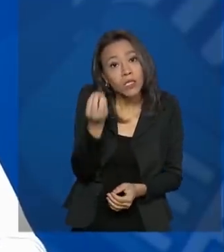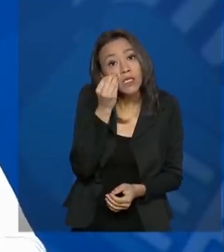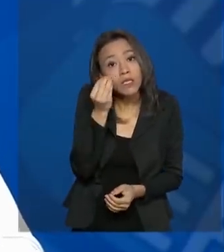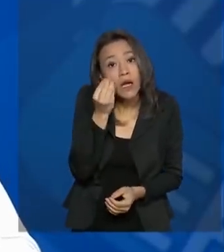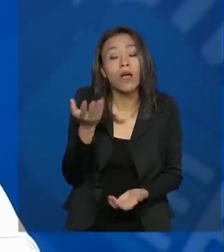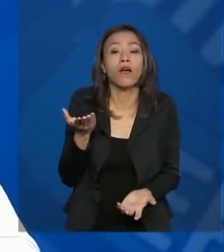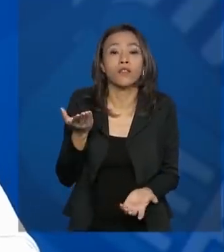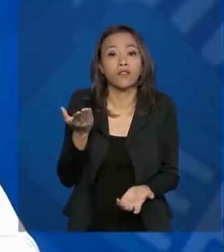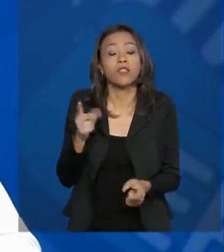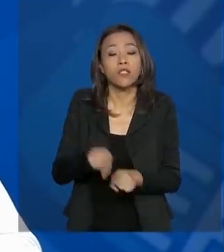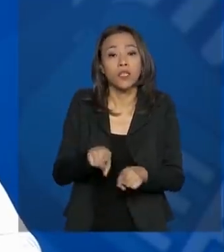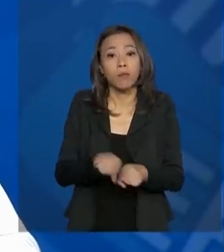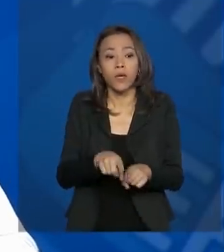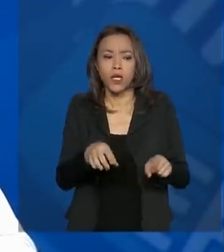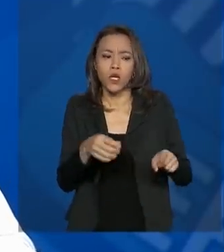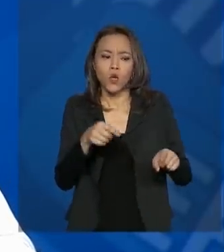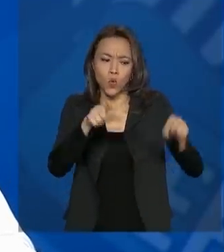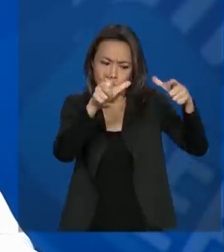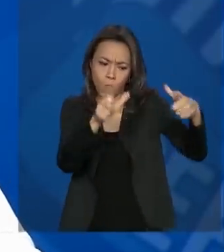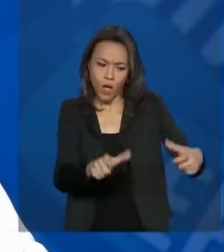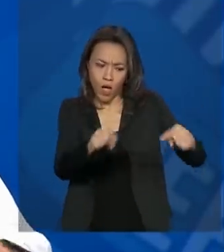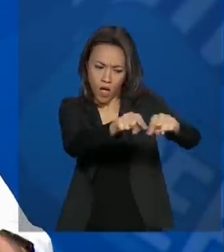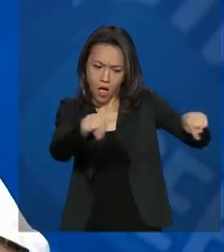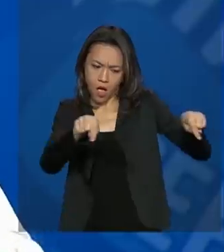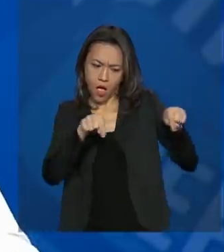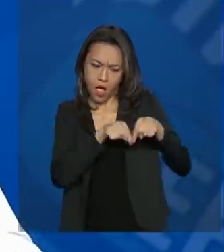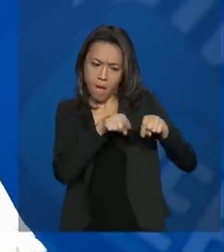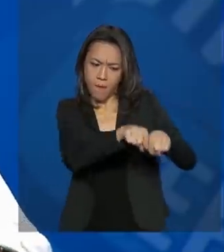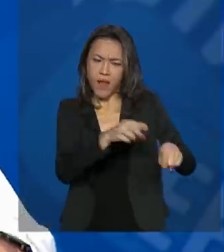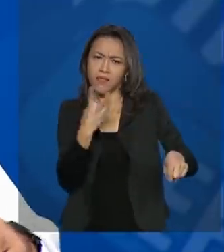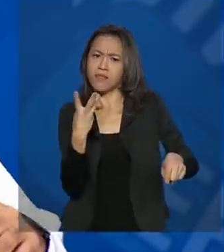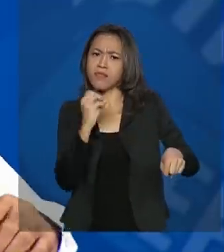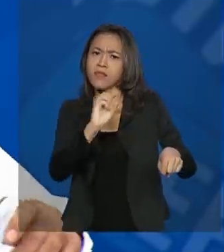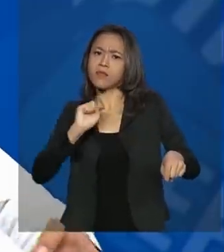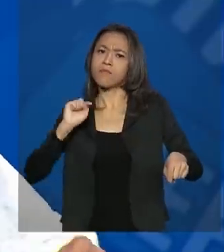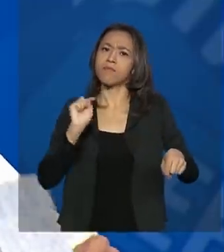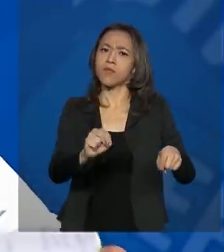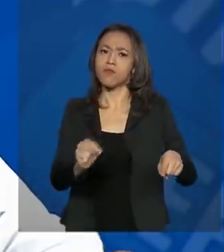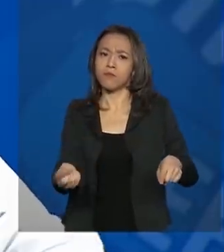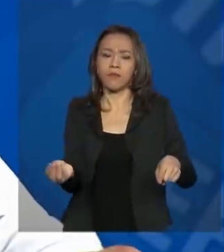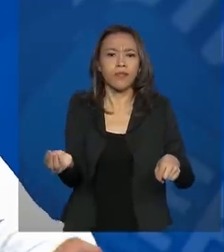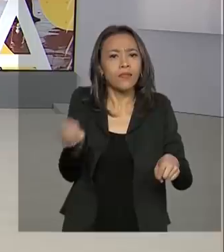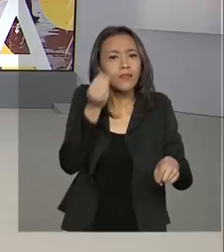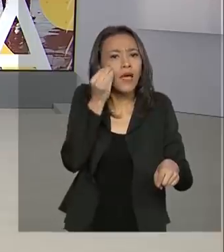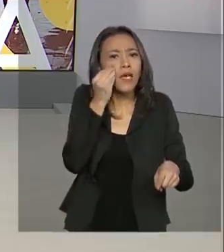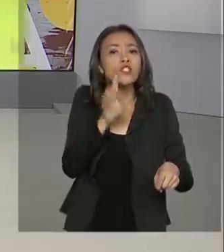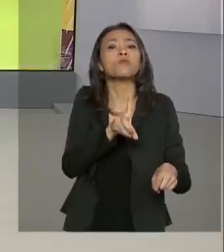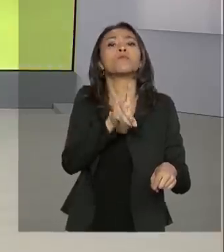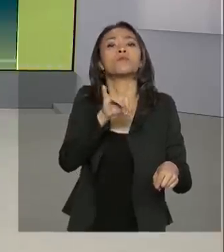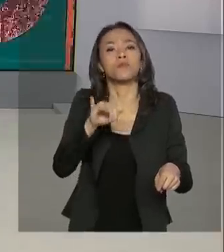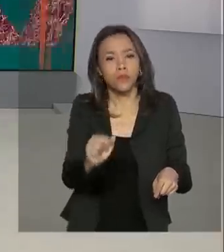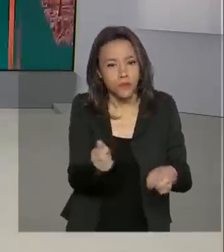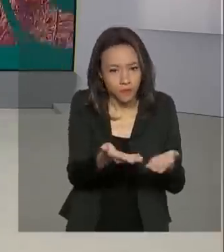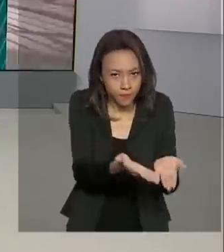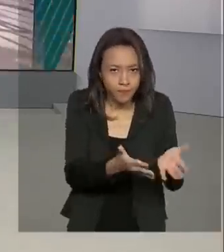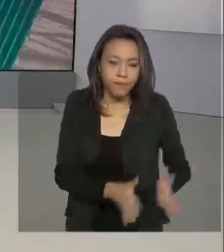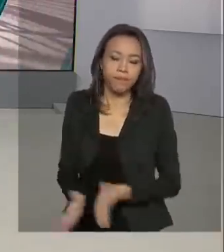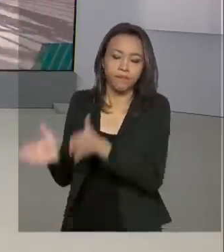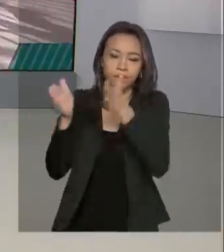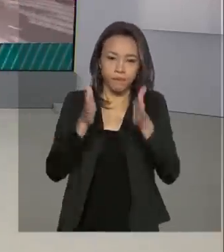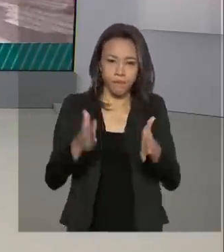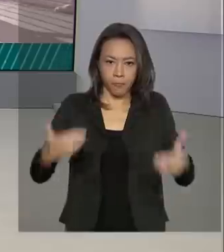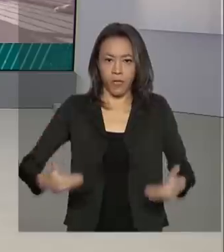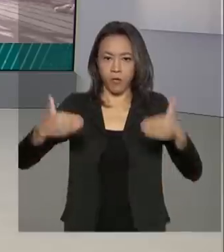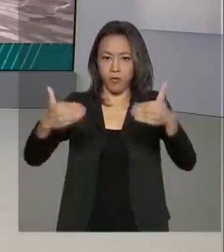preparação de uma central operacional com capacidade para 30 mil testes por dia e o